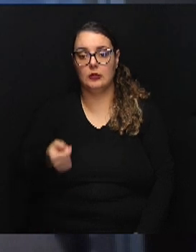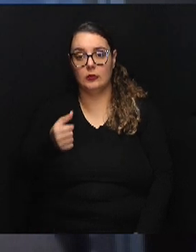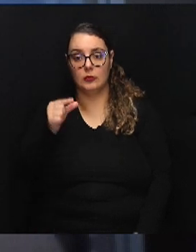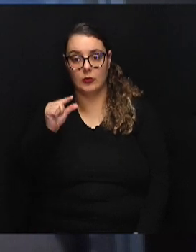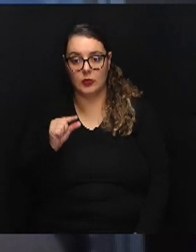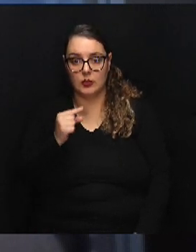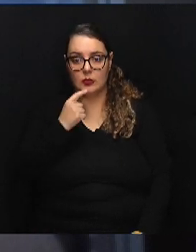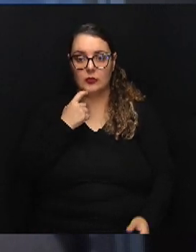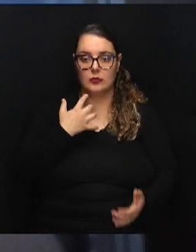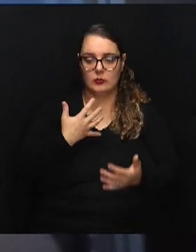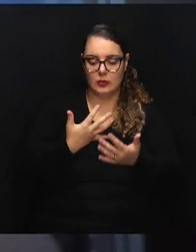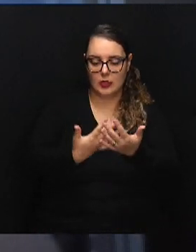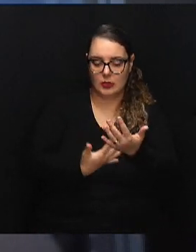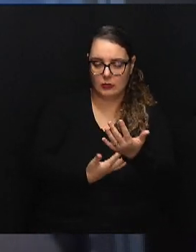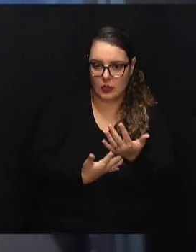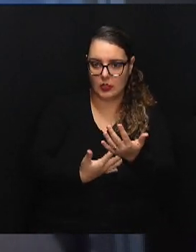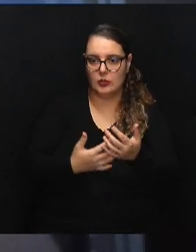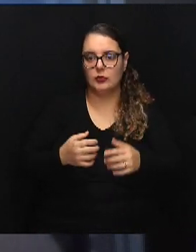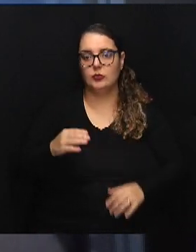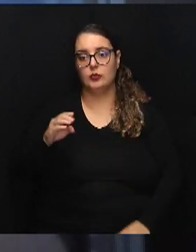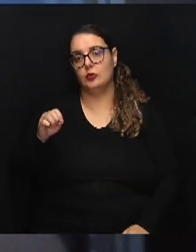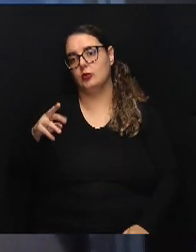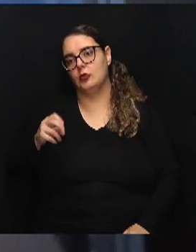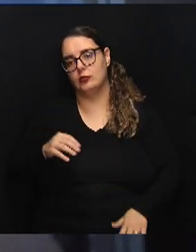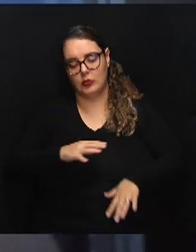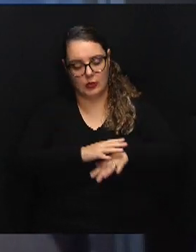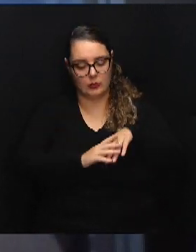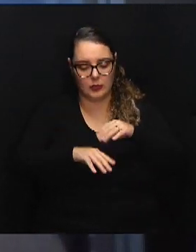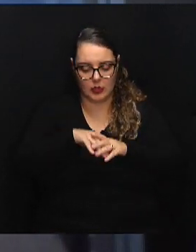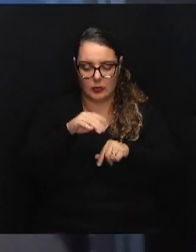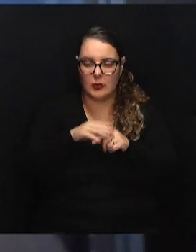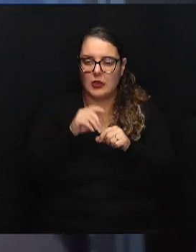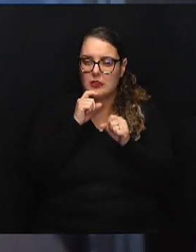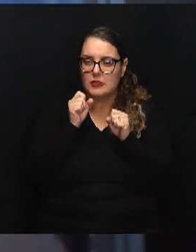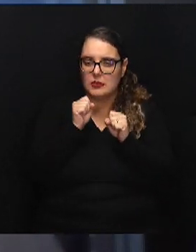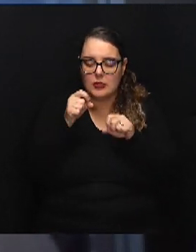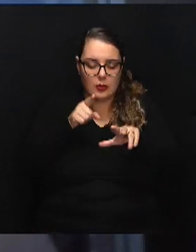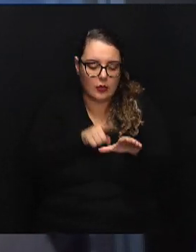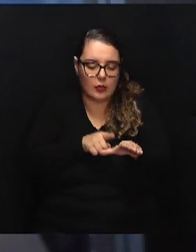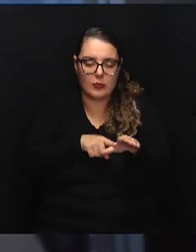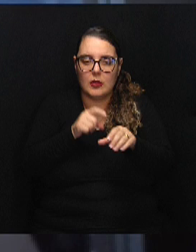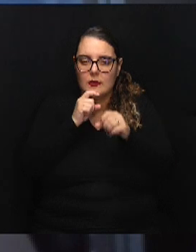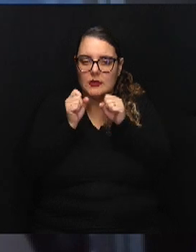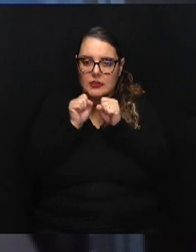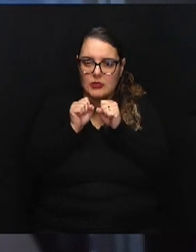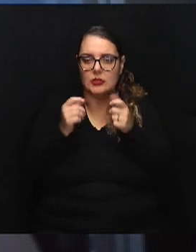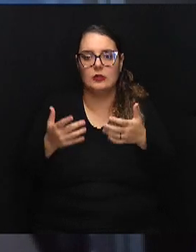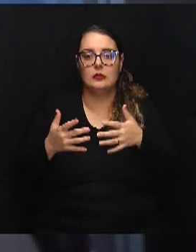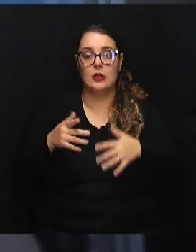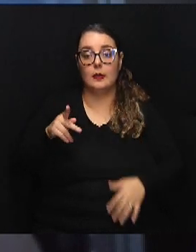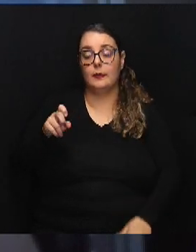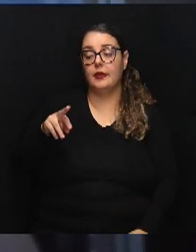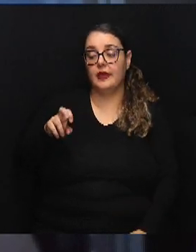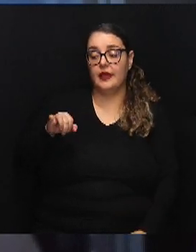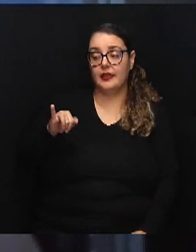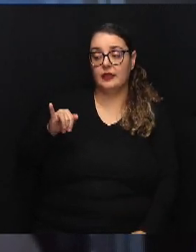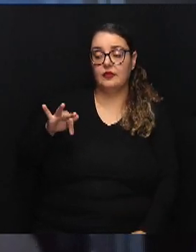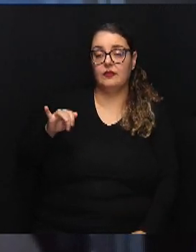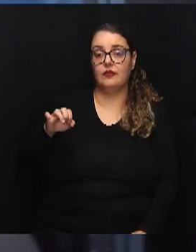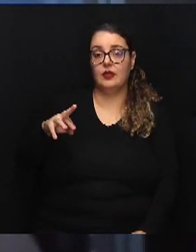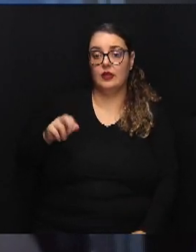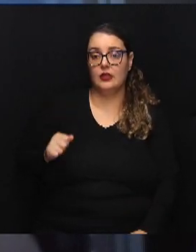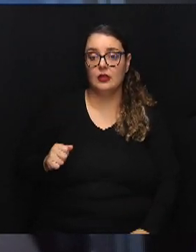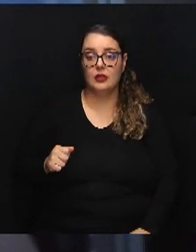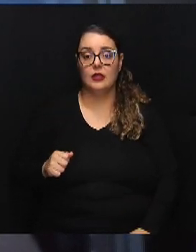da periferia do corpo. É por isso que no inverno a mão fica gelada, o pé fica gelado, a gente chama de vasoconstricção,